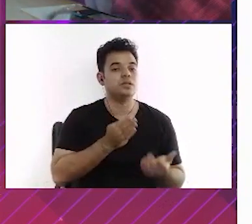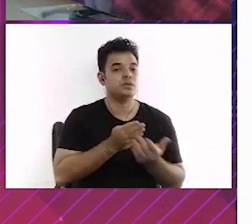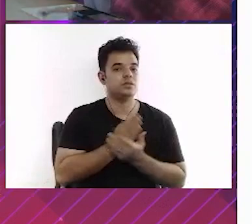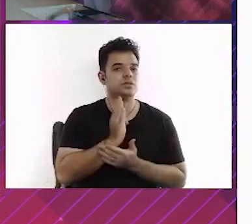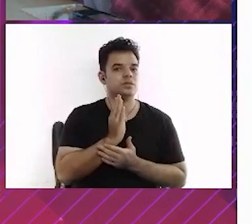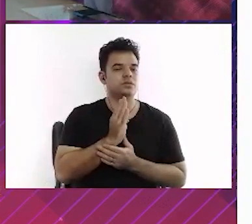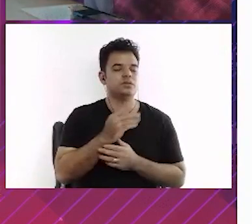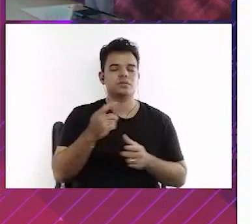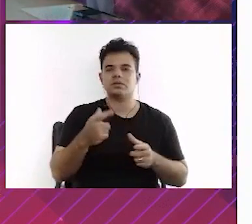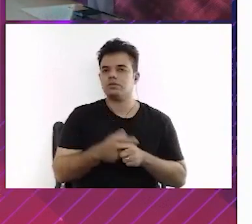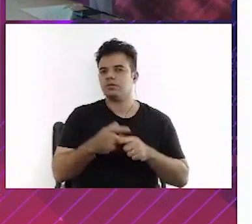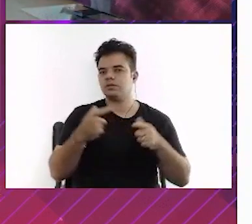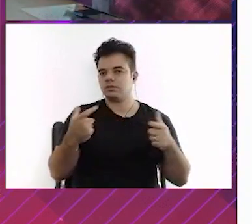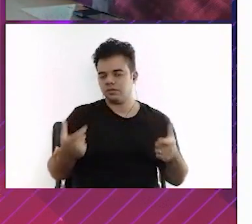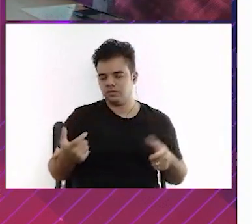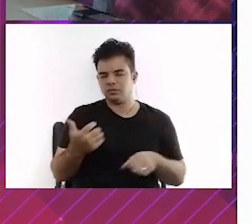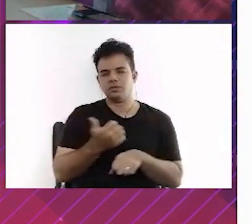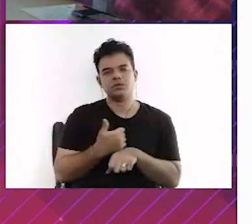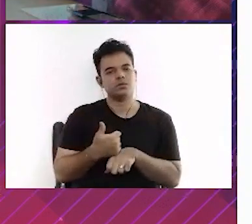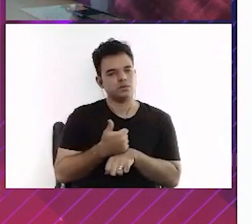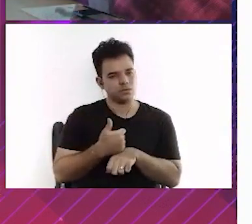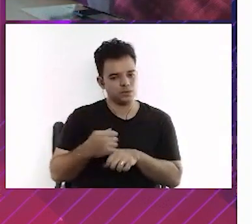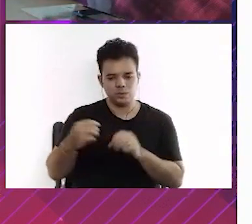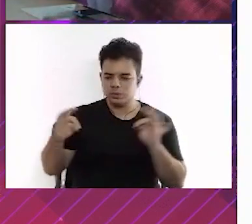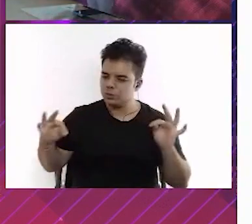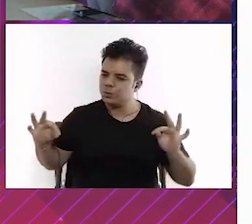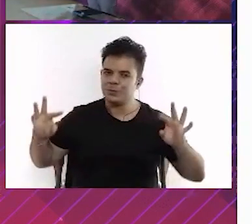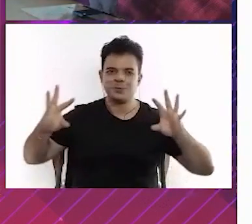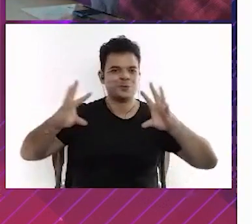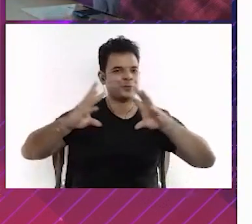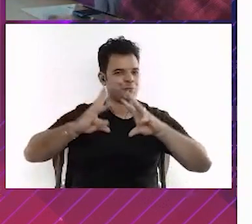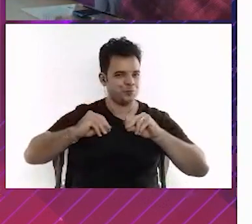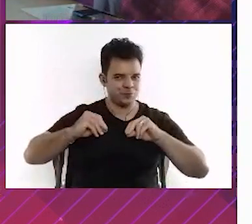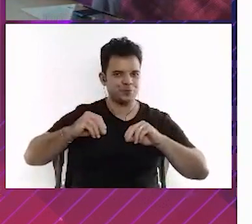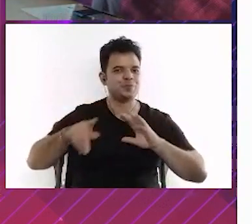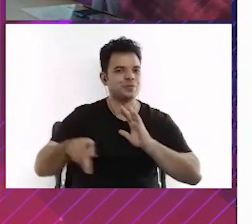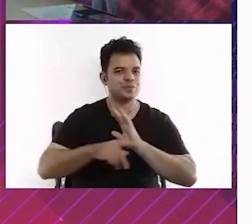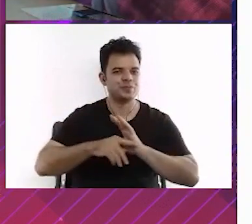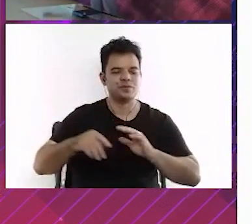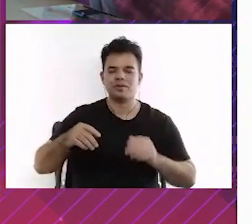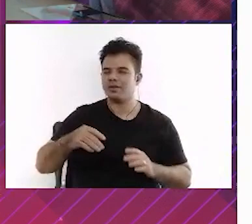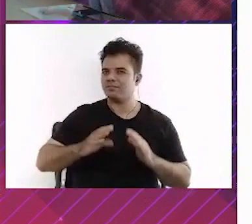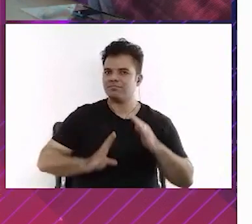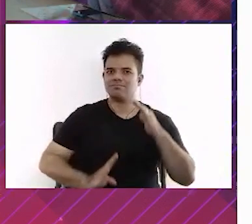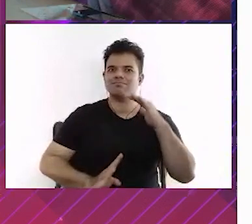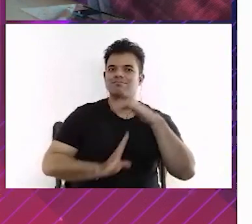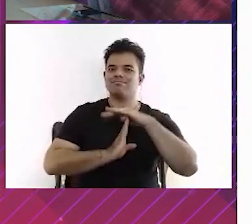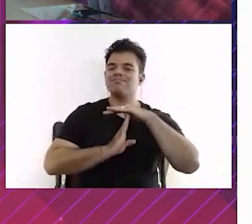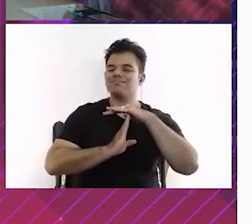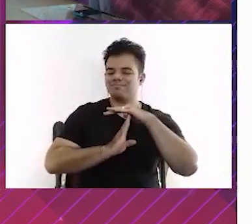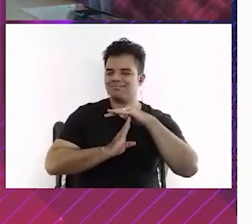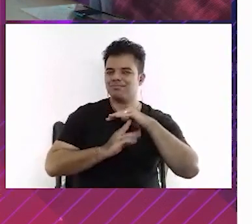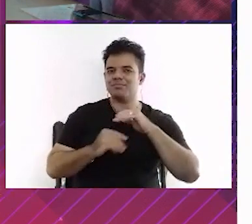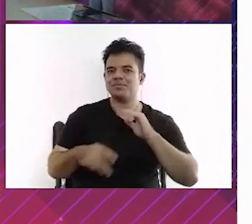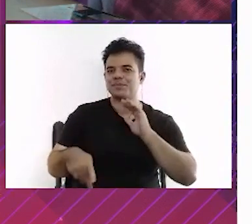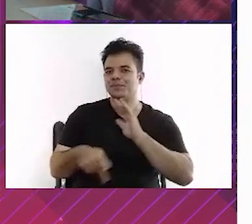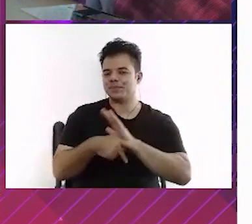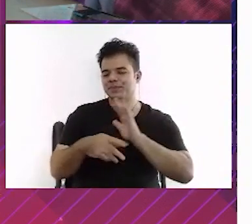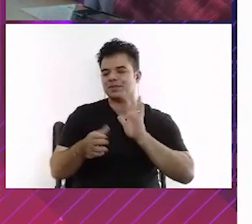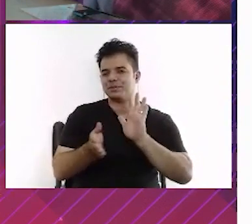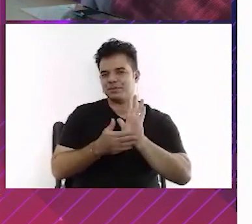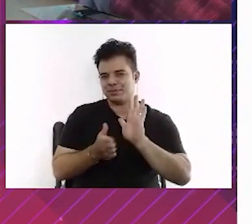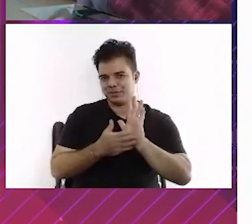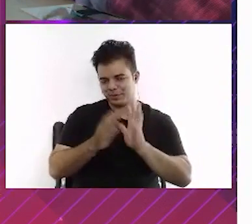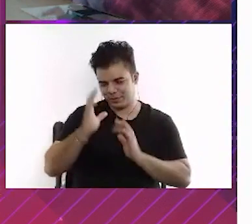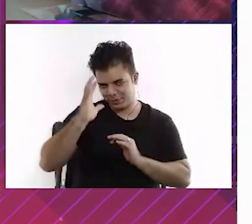grande maioria dos profissionais, né? Todos eles deram praticamente uma nota máxima a respeito da proposta de solução para aquelas